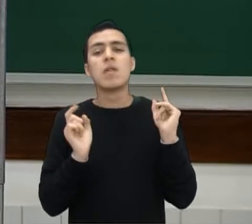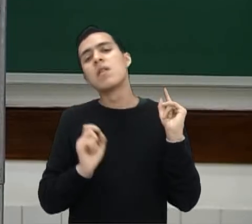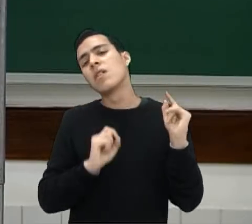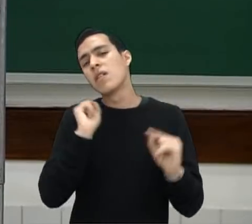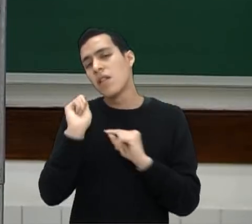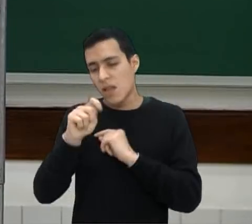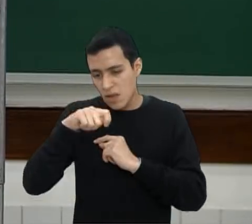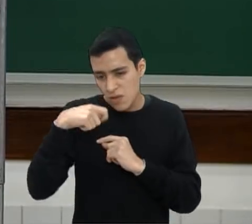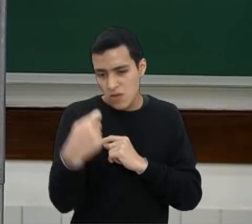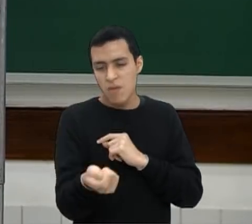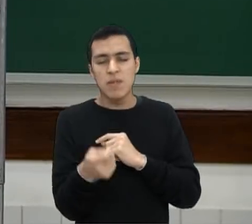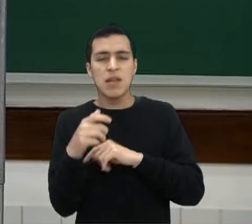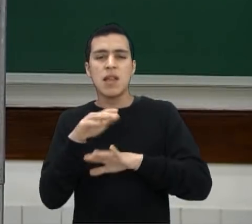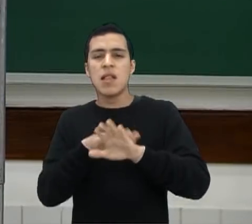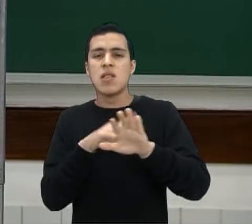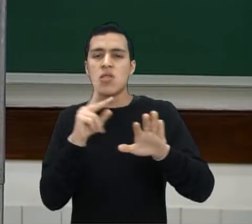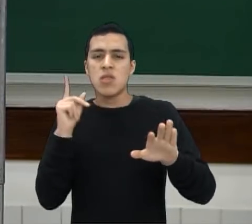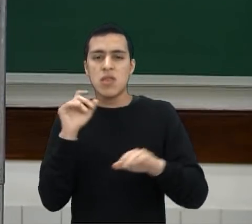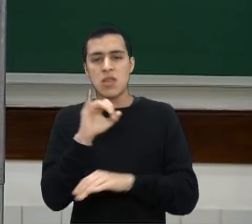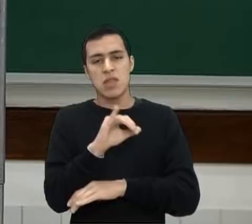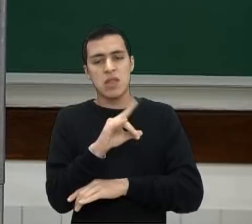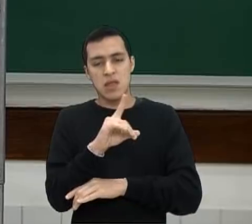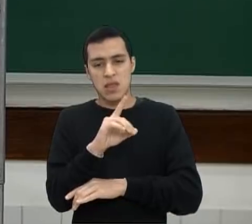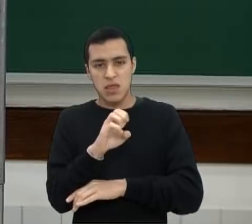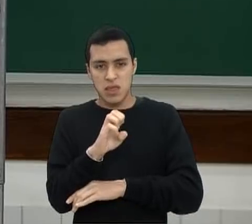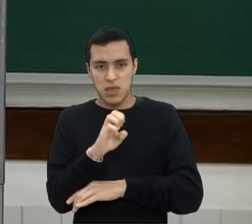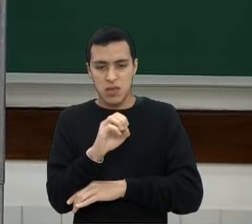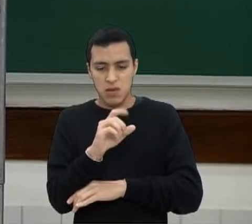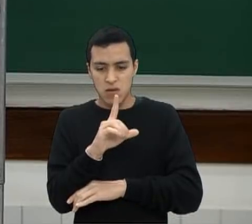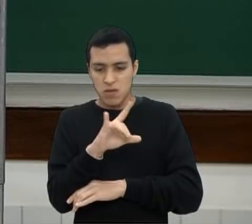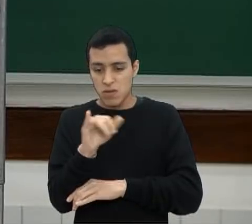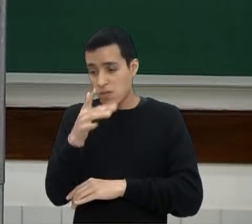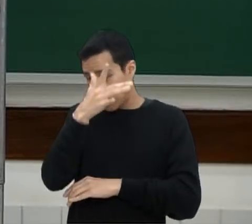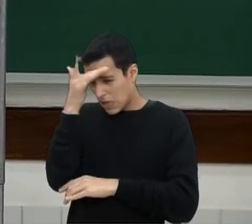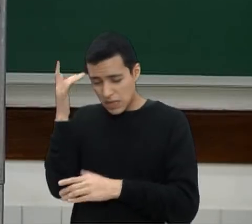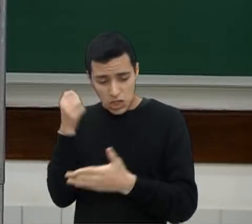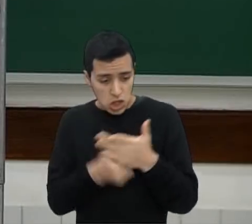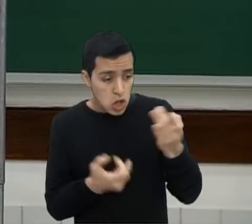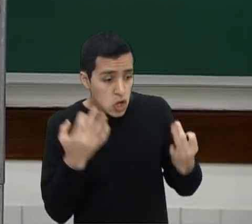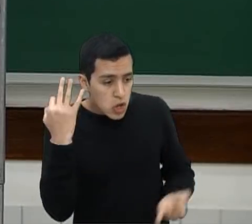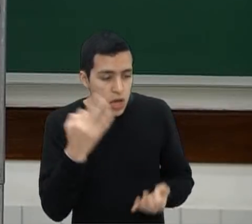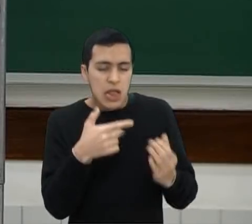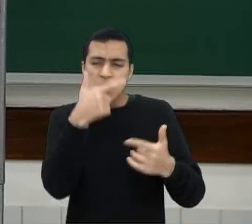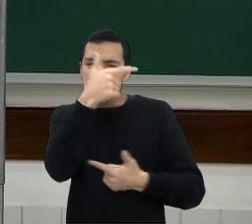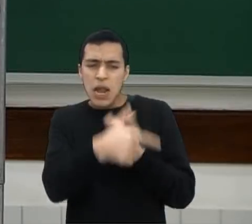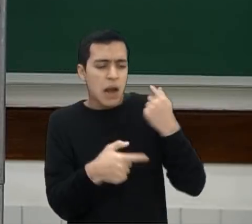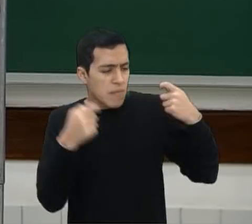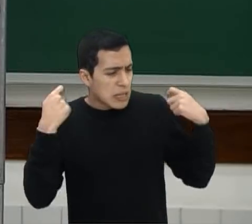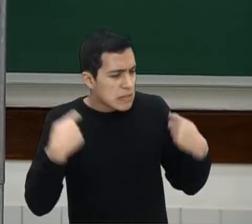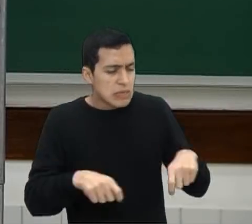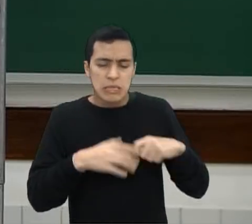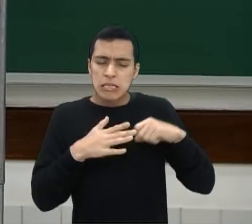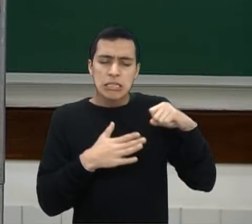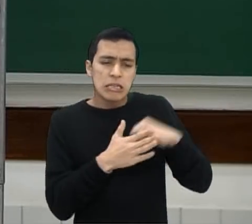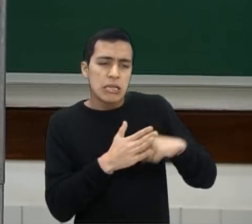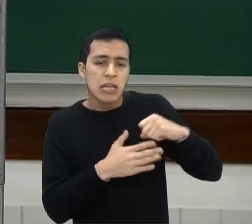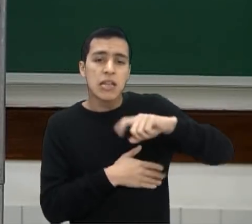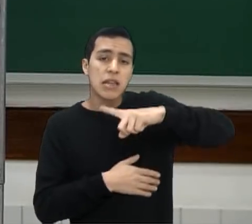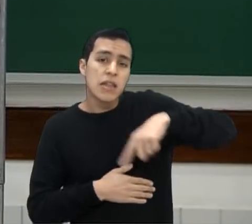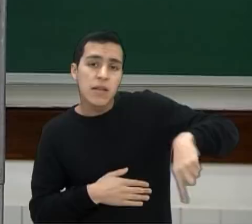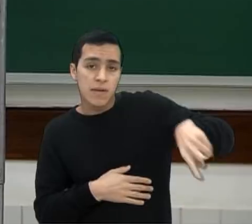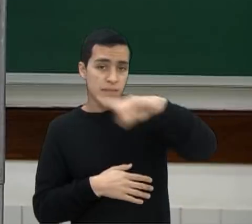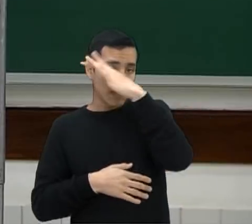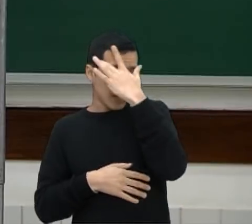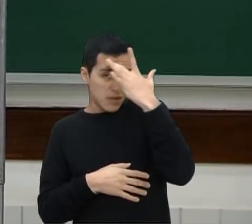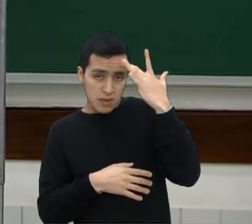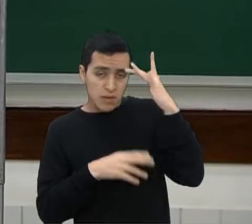trata de questões ideológicas, entre pessoas que militam por justiça trabalhista, e pessoas que, por